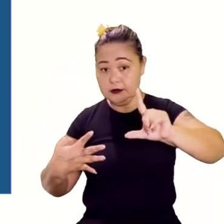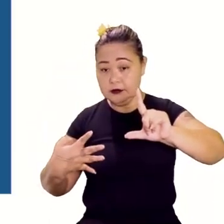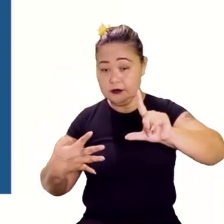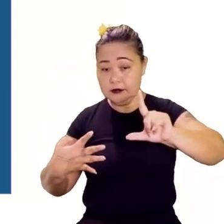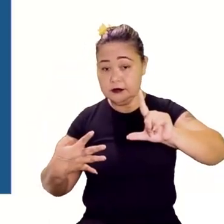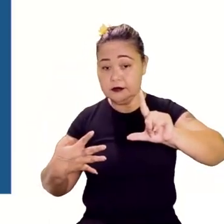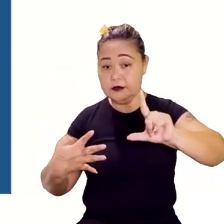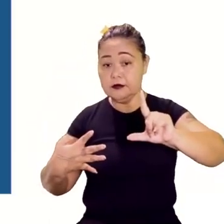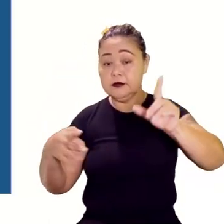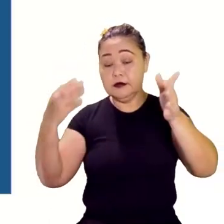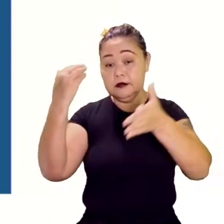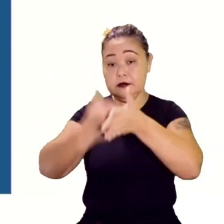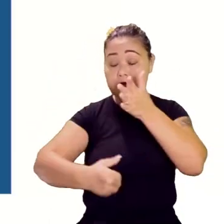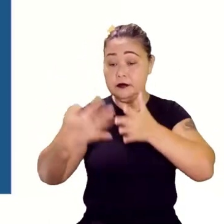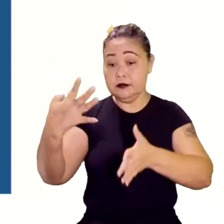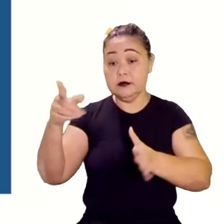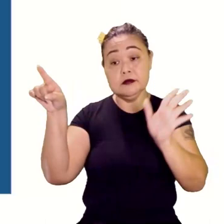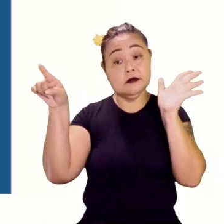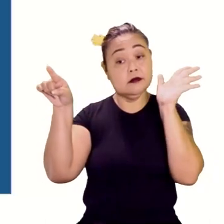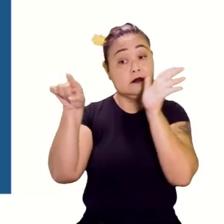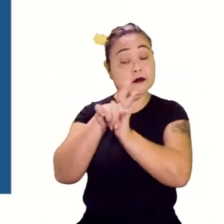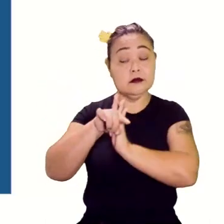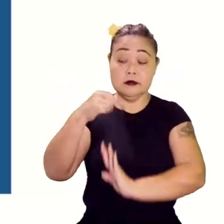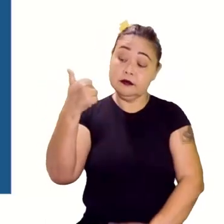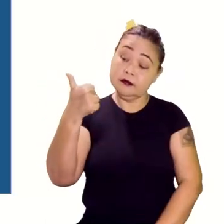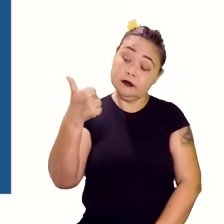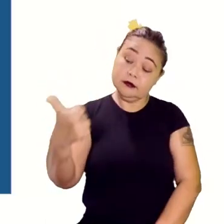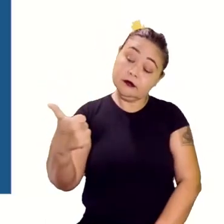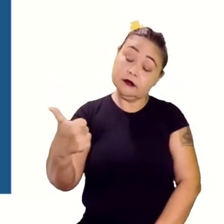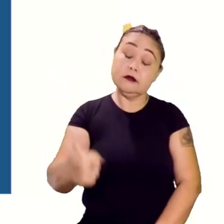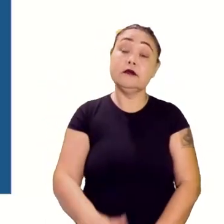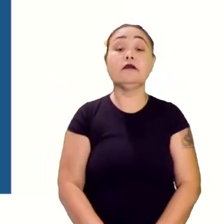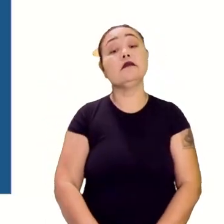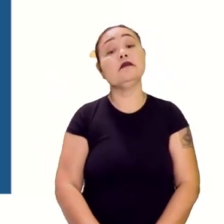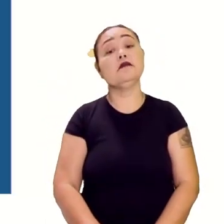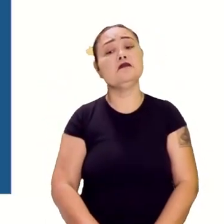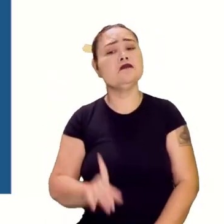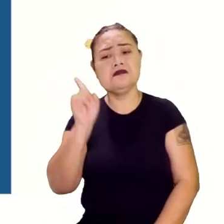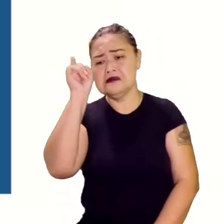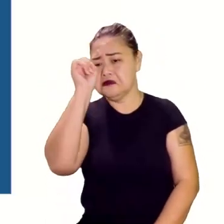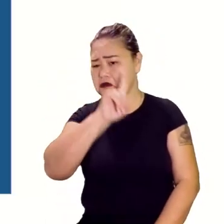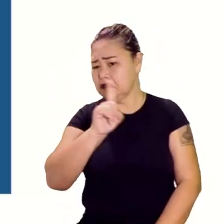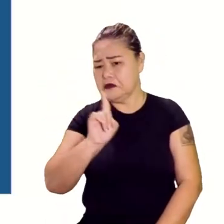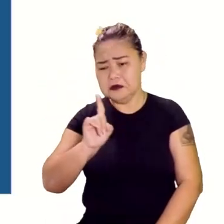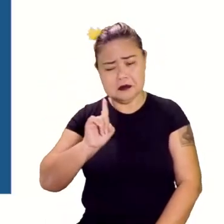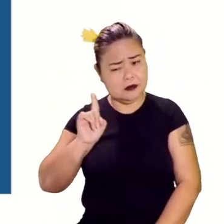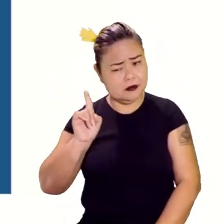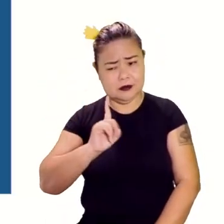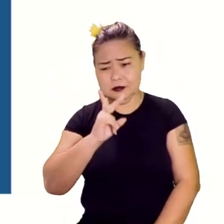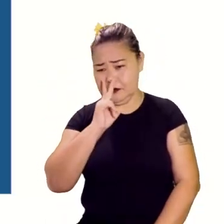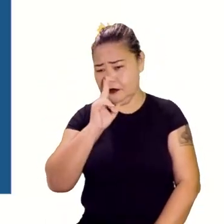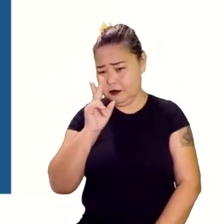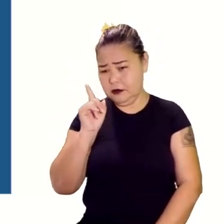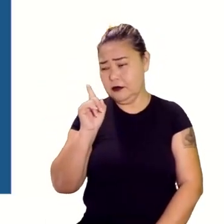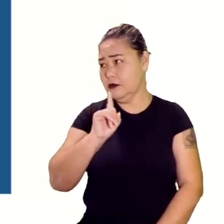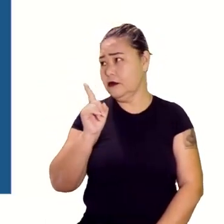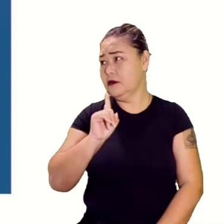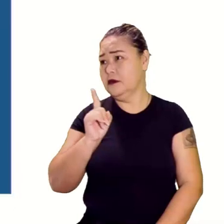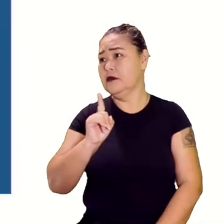expoente vai ficar 3 menos 4, resultado menos 1. Nem é tão difícil quanto parecia, né?